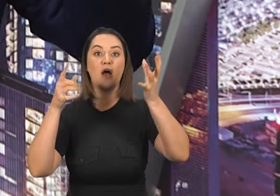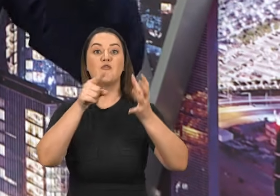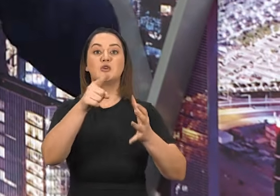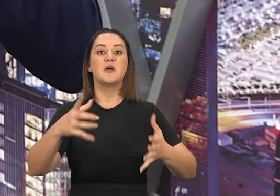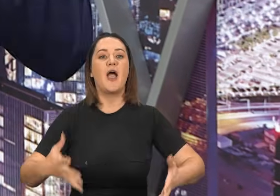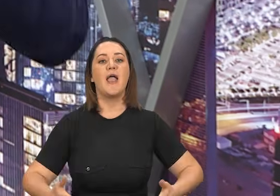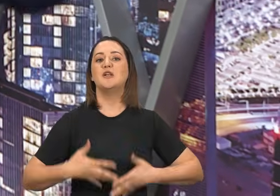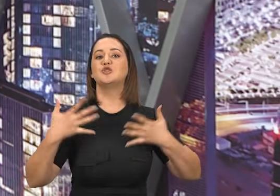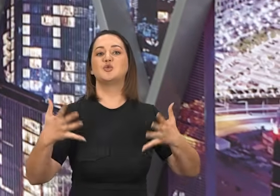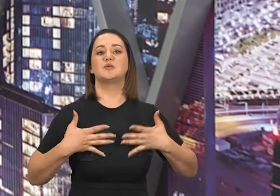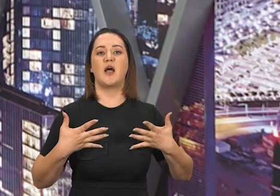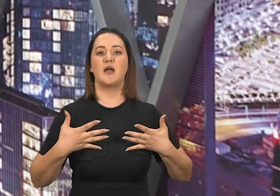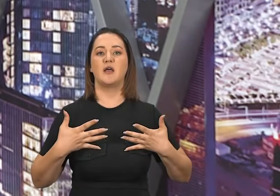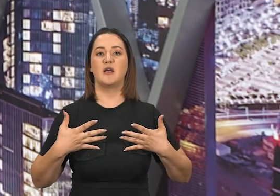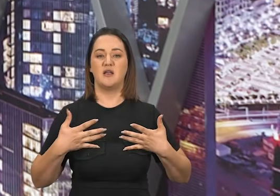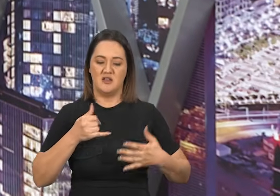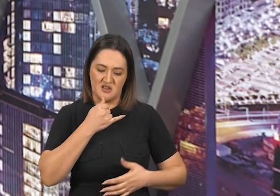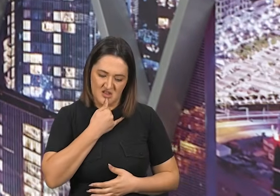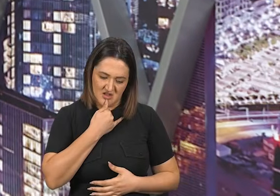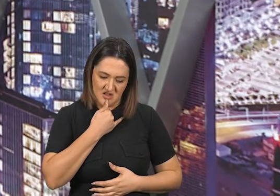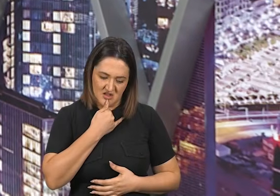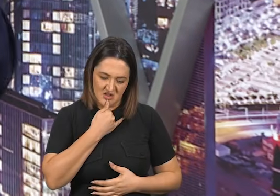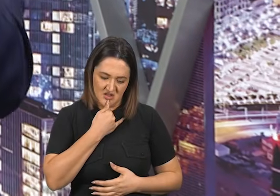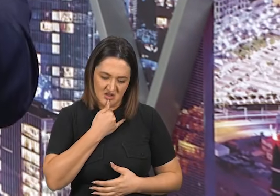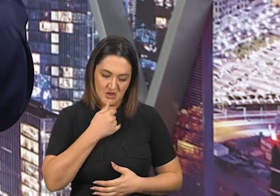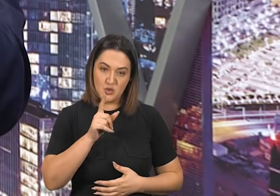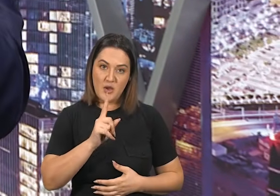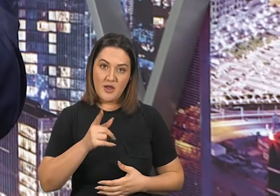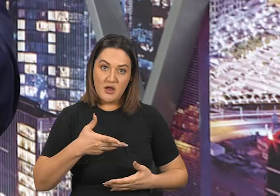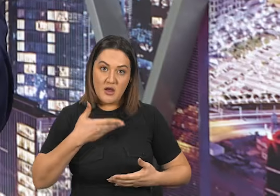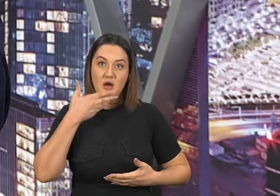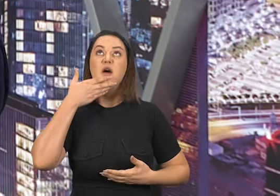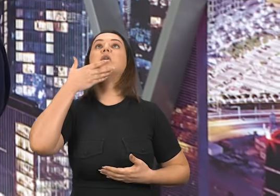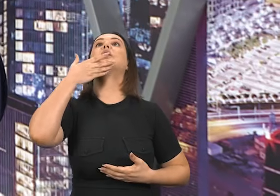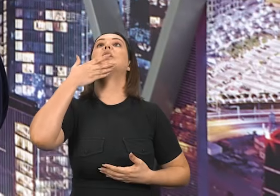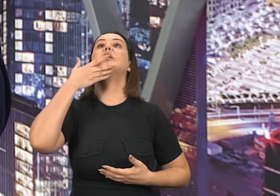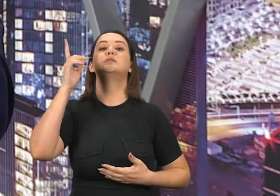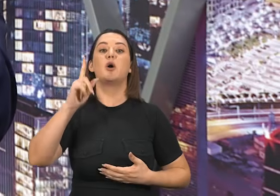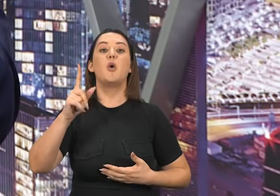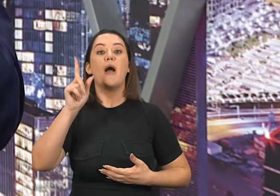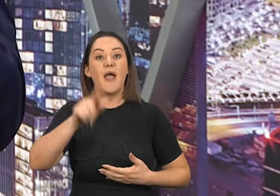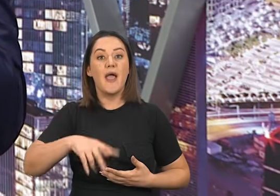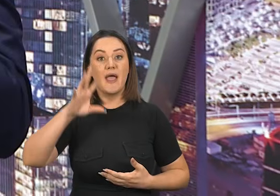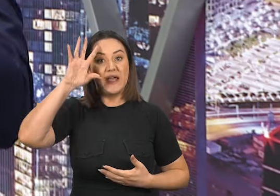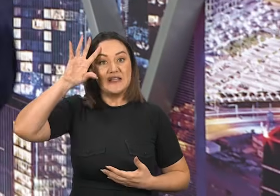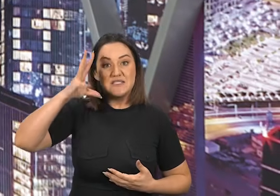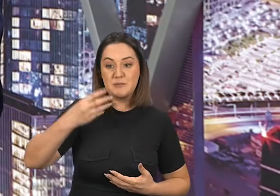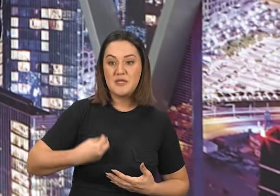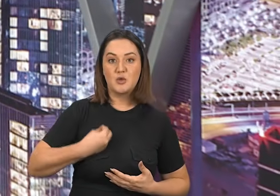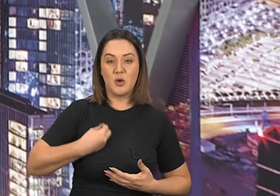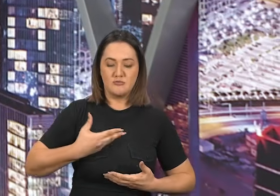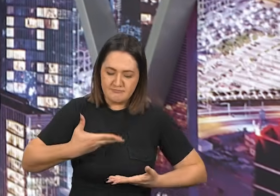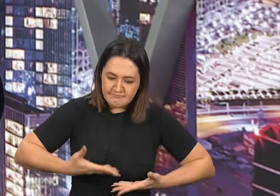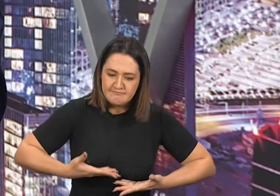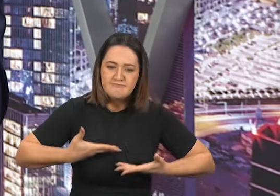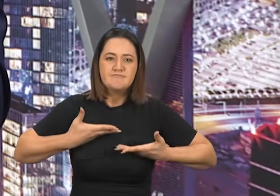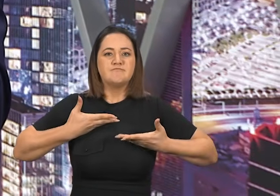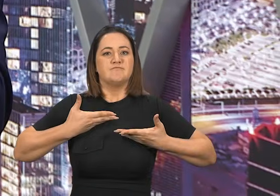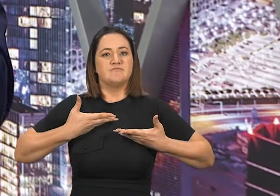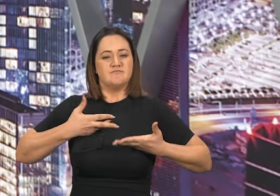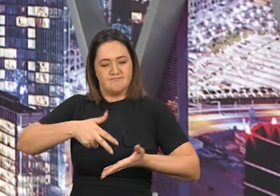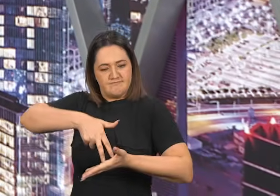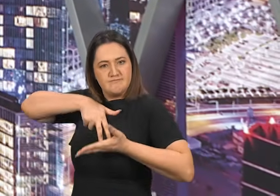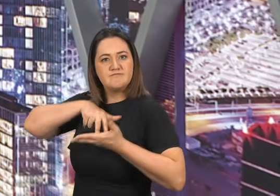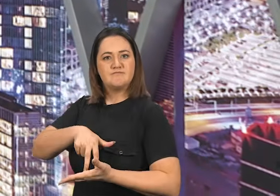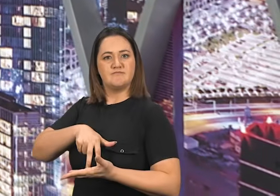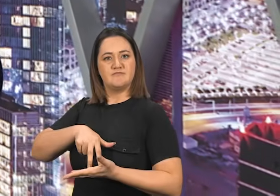exultai, erguei a vossa cabeça. Erguer a cabeça não é o erguer literal, é o erguer espiritual, ou seja,